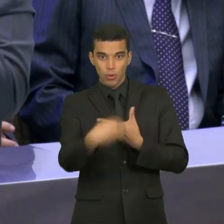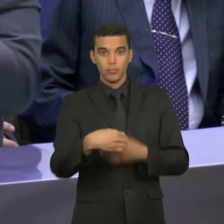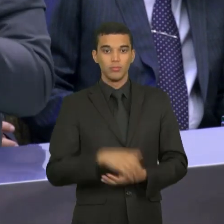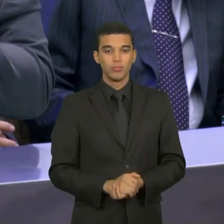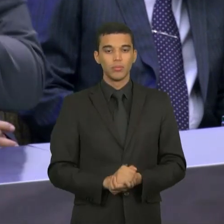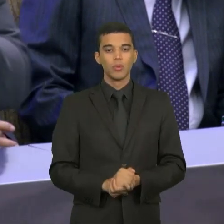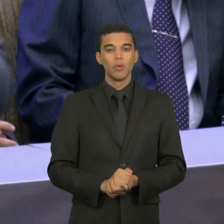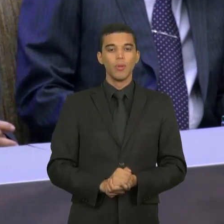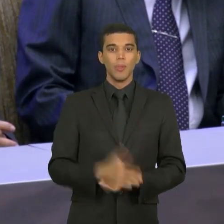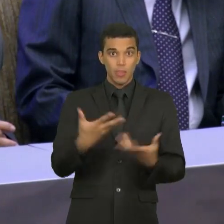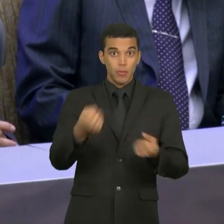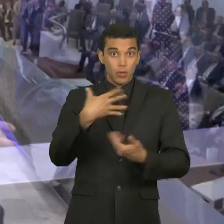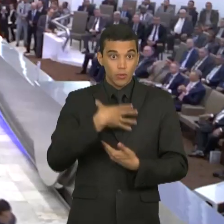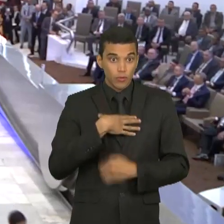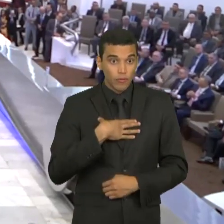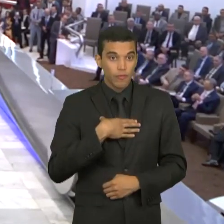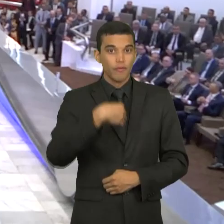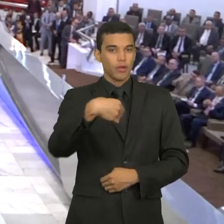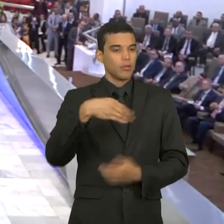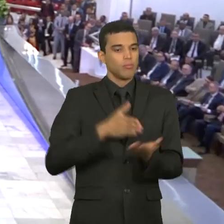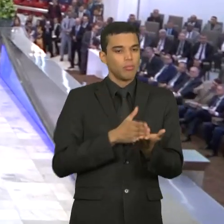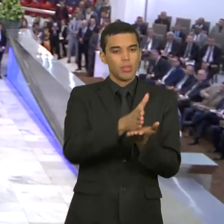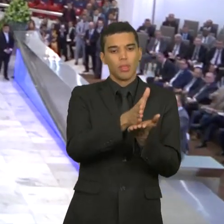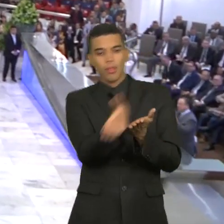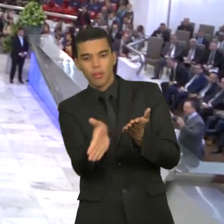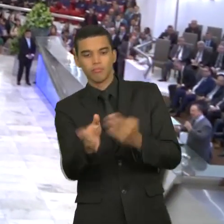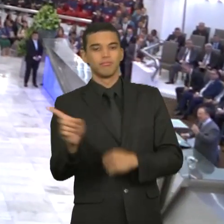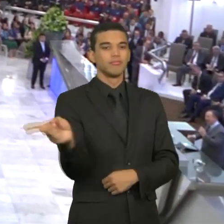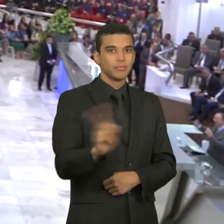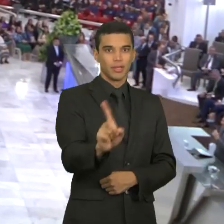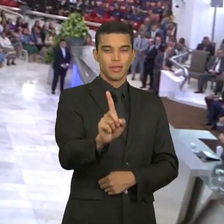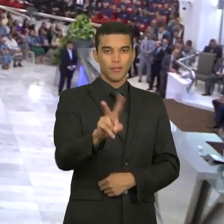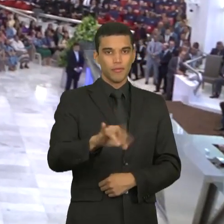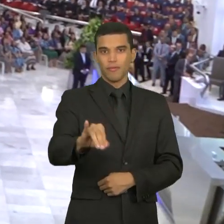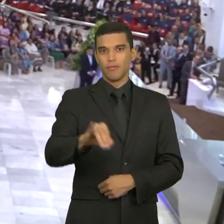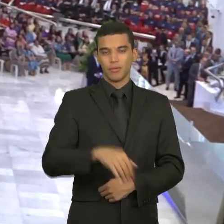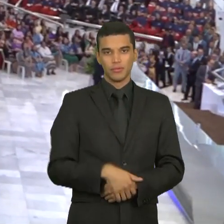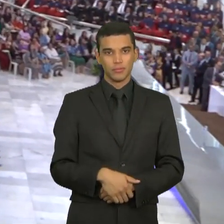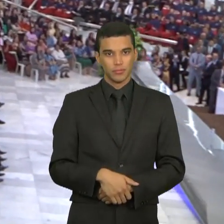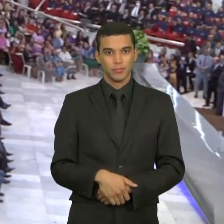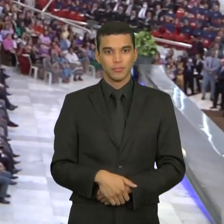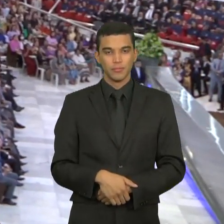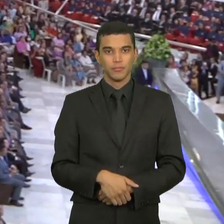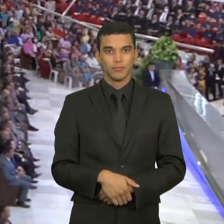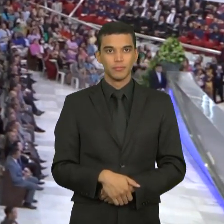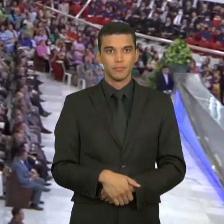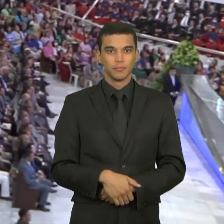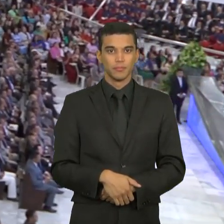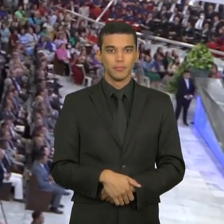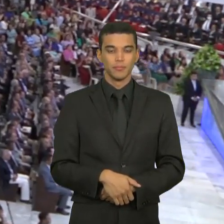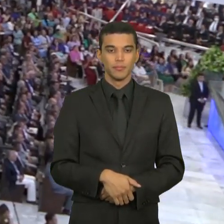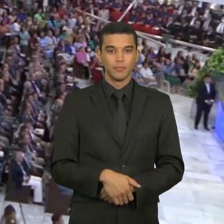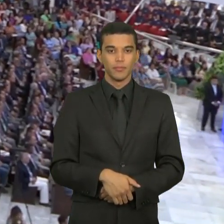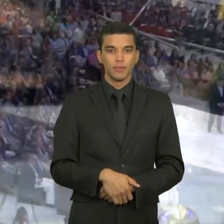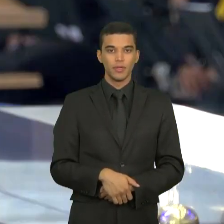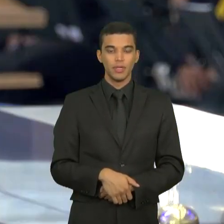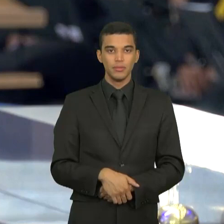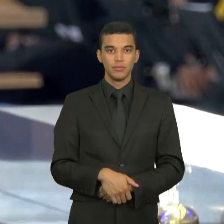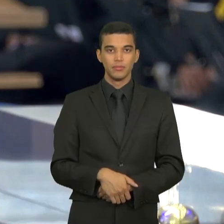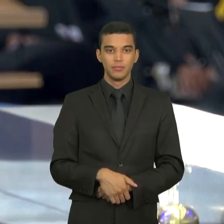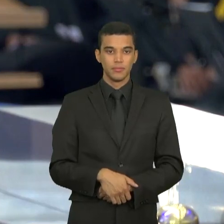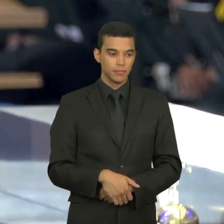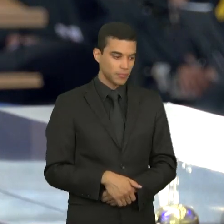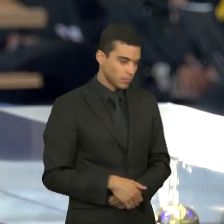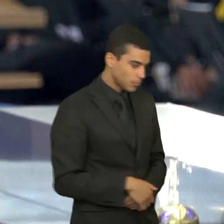desviará dele vamos não se desviará dele eu Consultei várias traduções eu fui